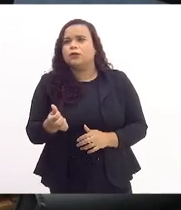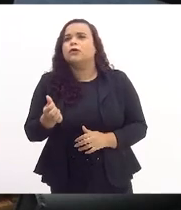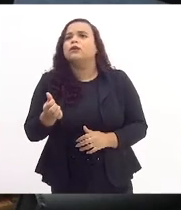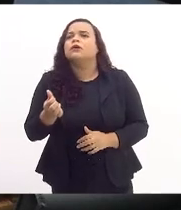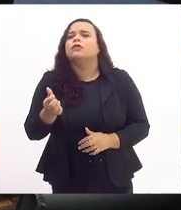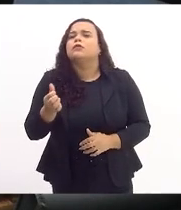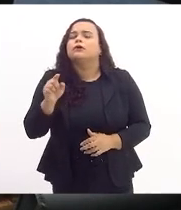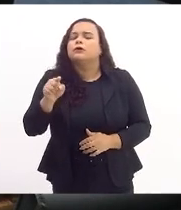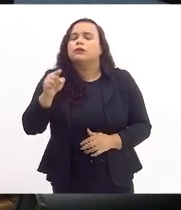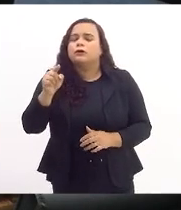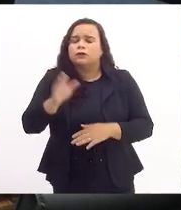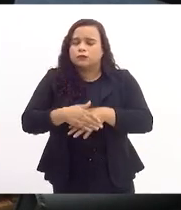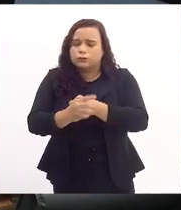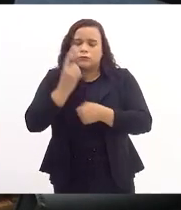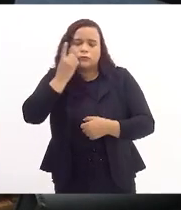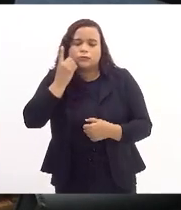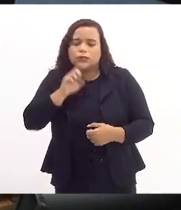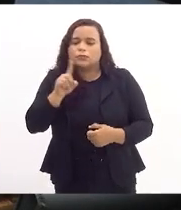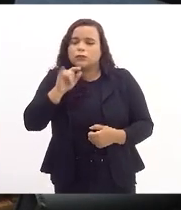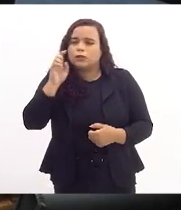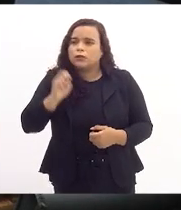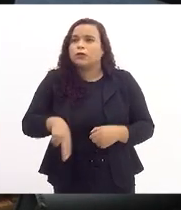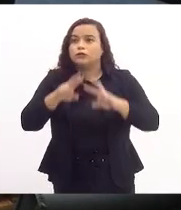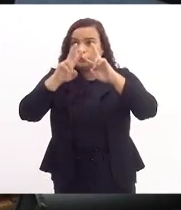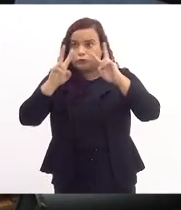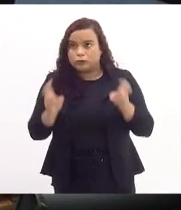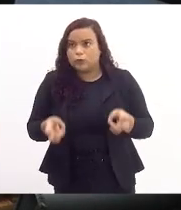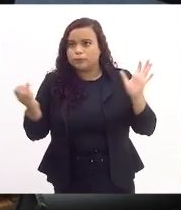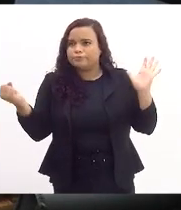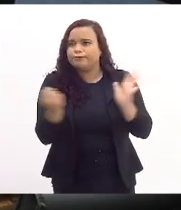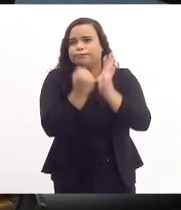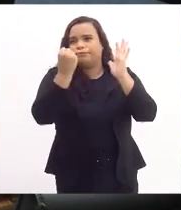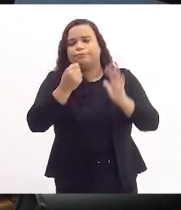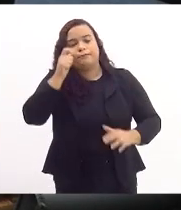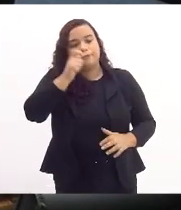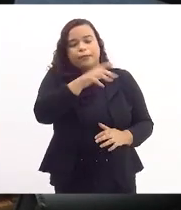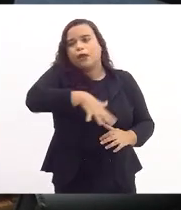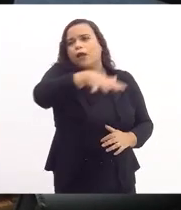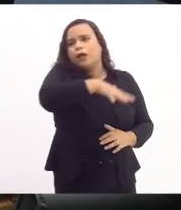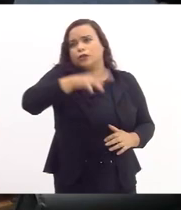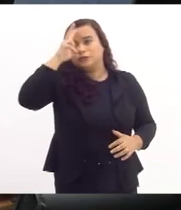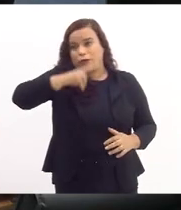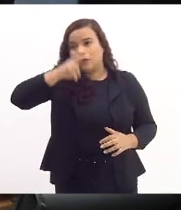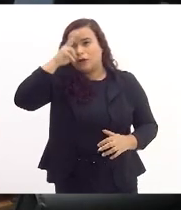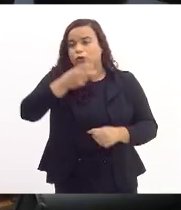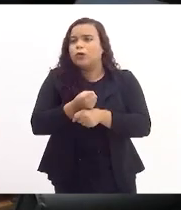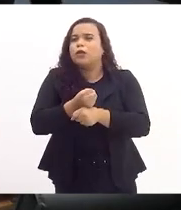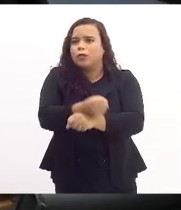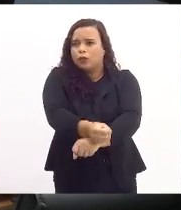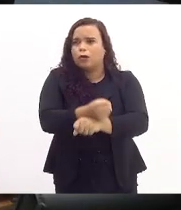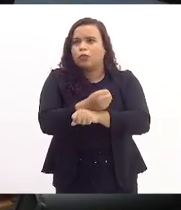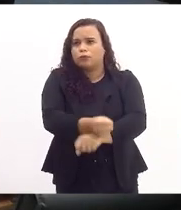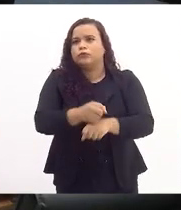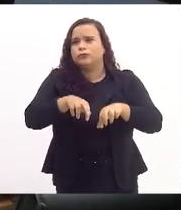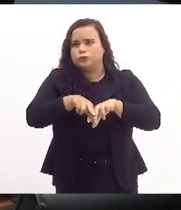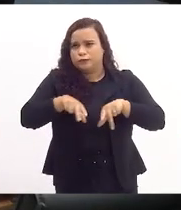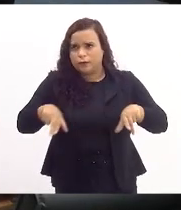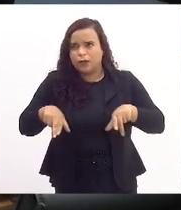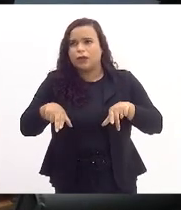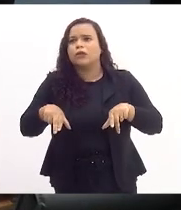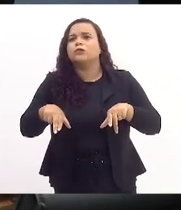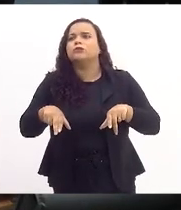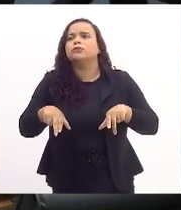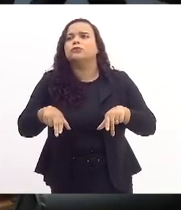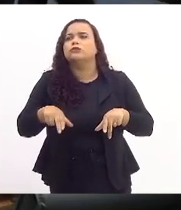dispõe sobre o tombamento por interesse histórico e cultural do Estado do Rio de Janeiro dos quilombos Cambucá Aleluia e